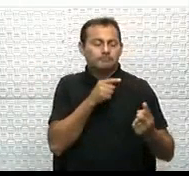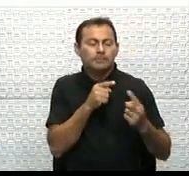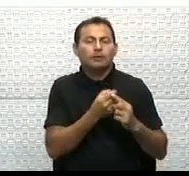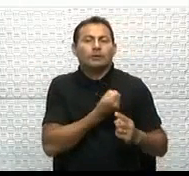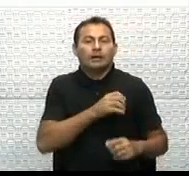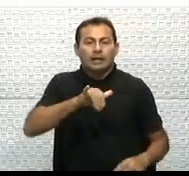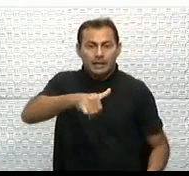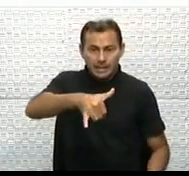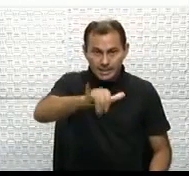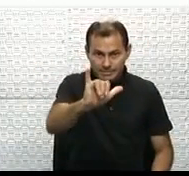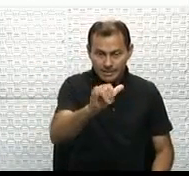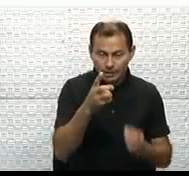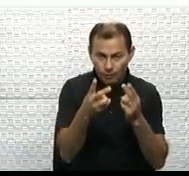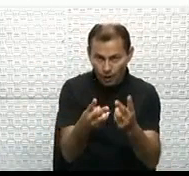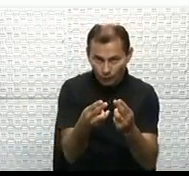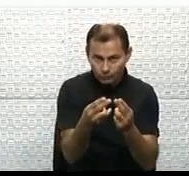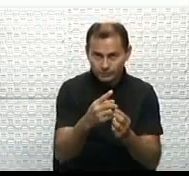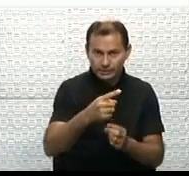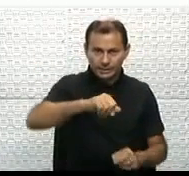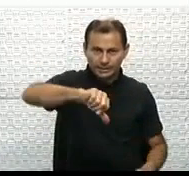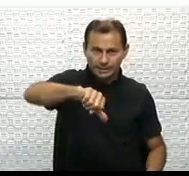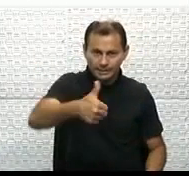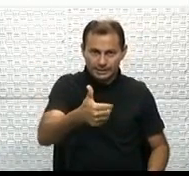y igual a